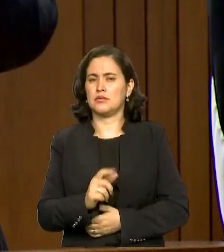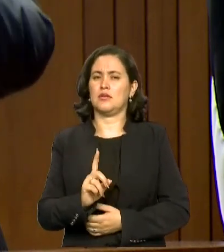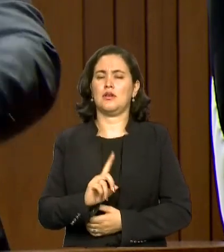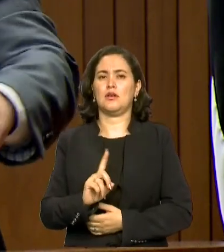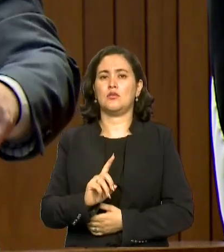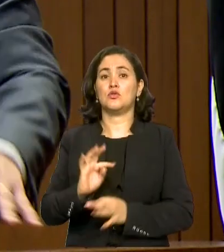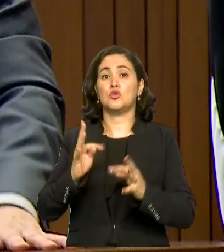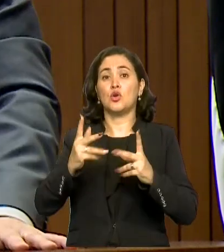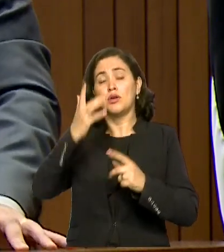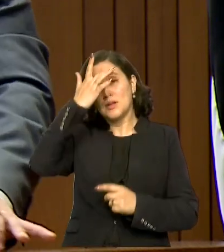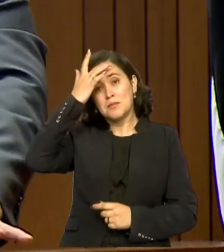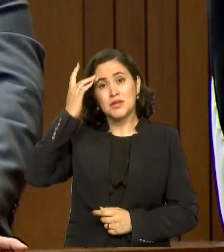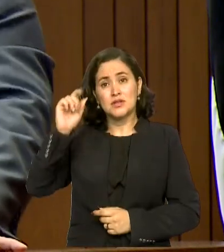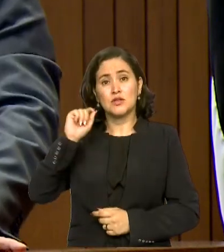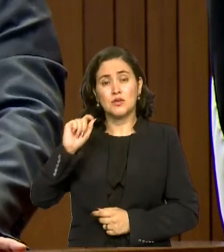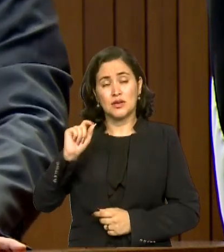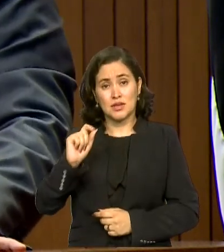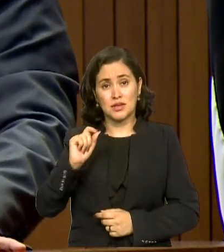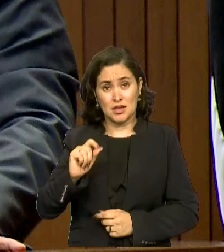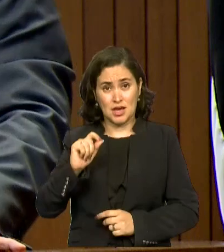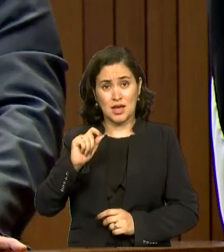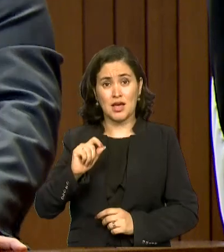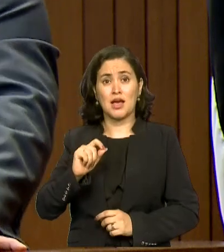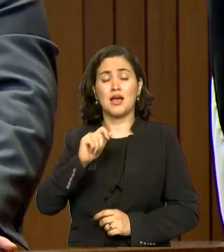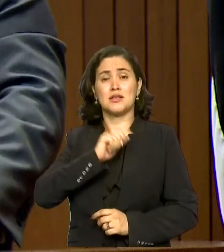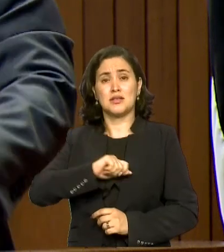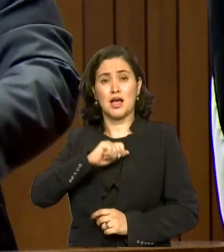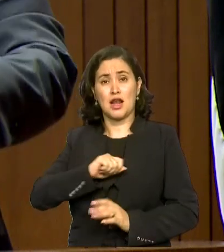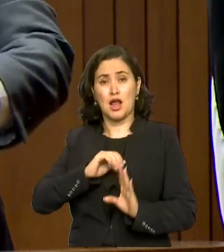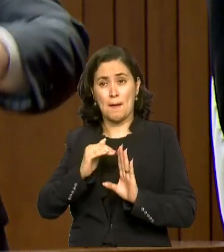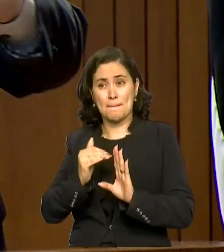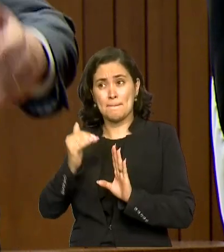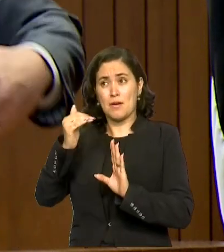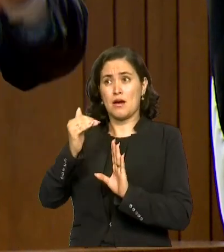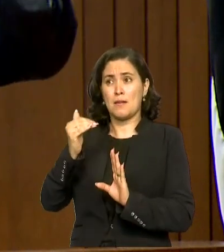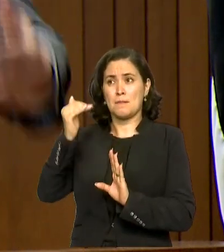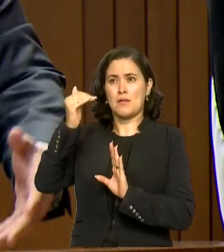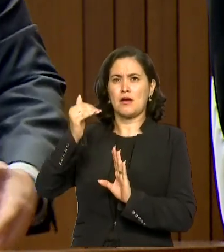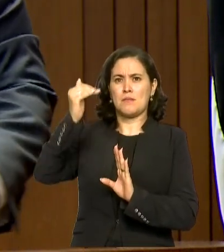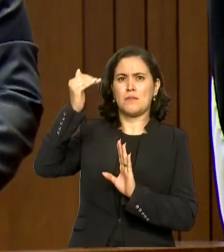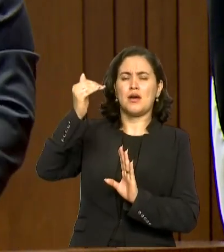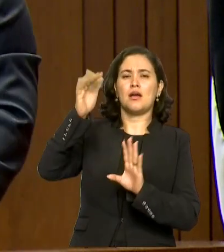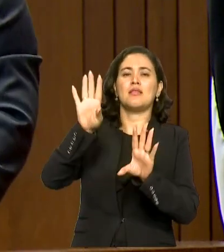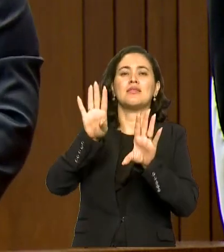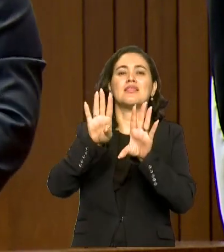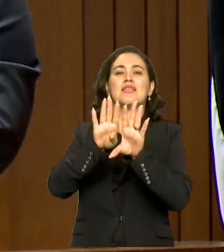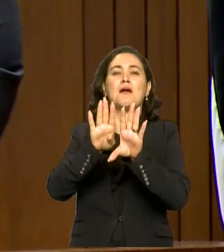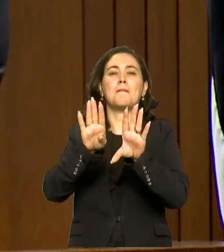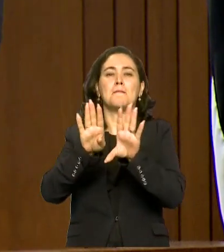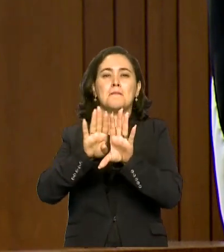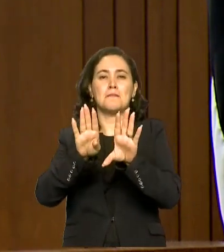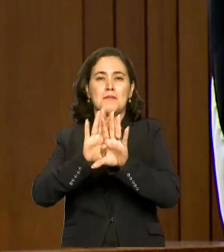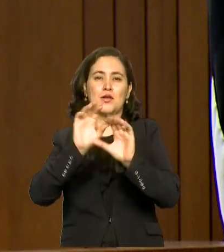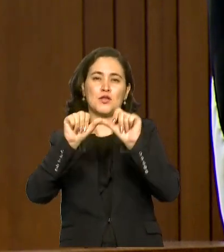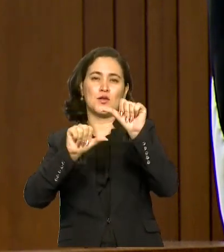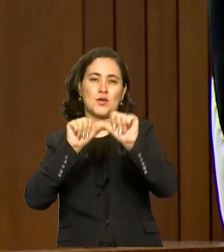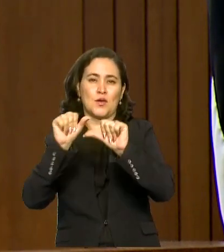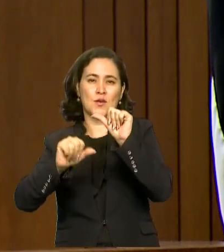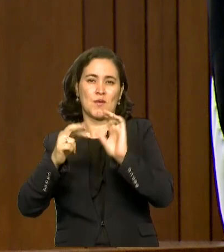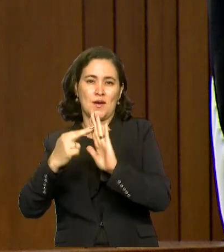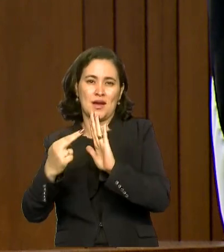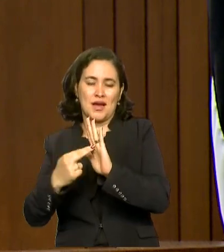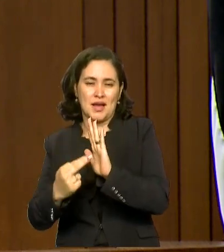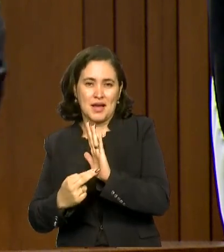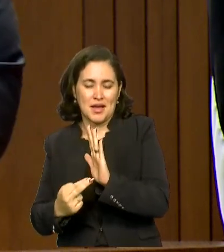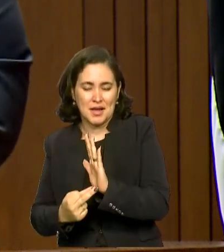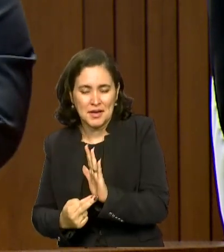superiores também receberam. Mesmo aqueles que ganham mais, mesmo aqueles que se recusam a aceitar que o presidente Lula